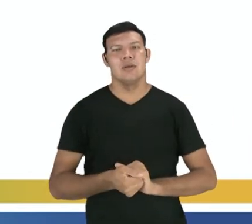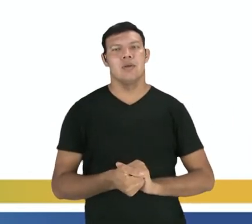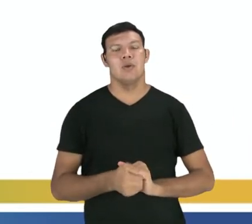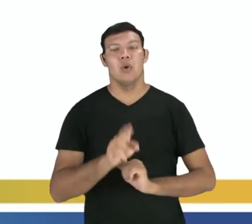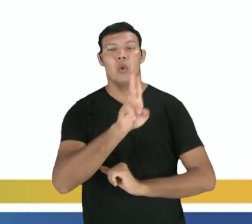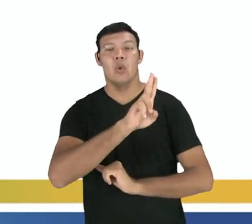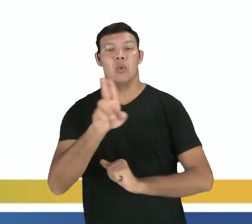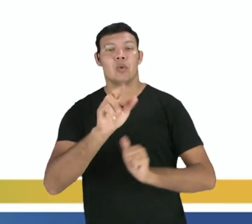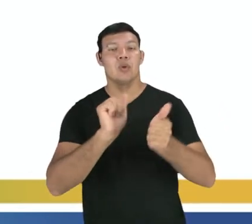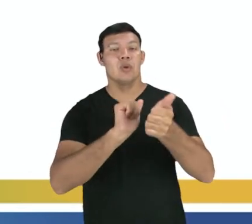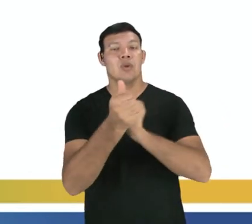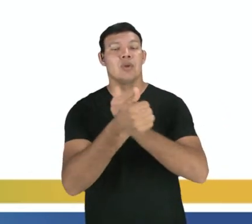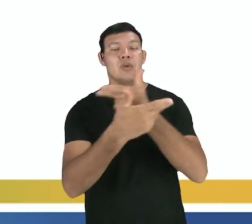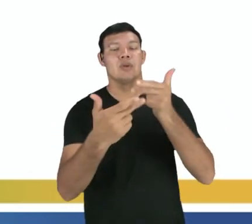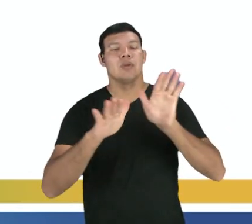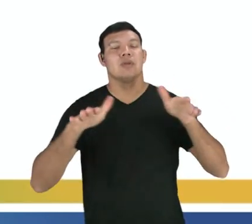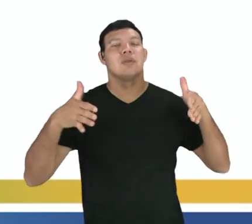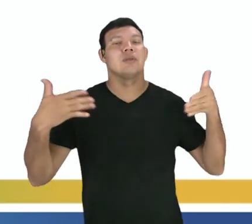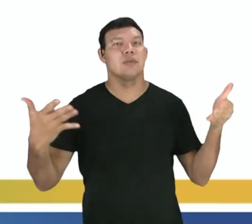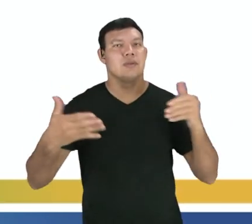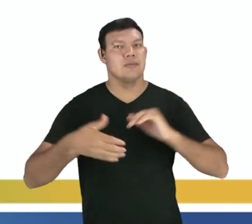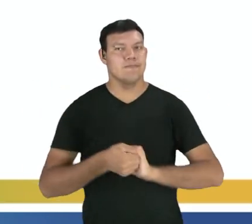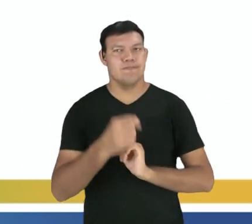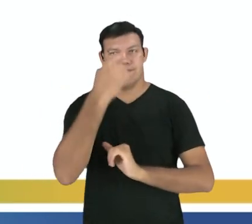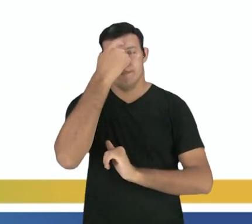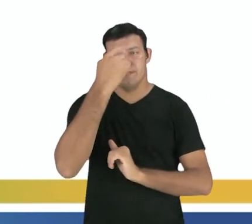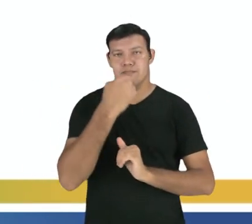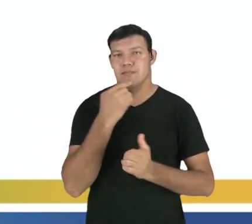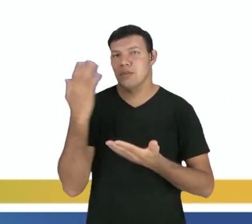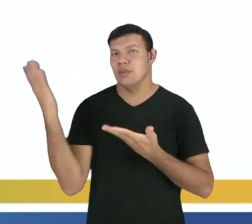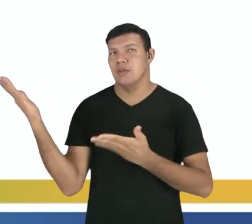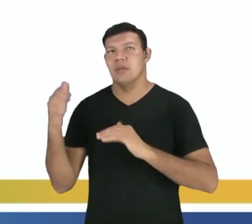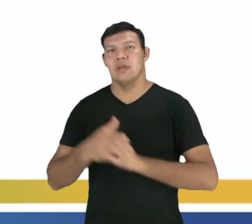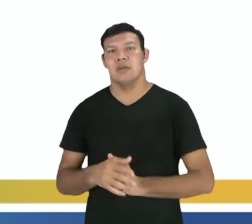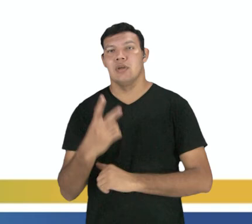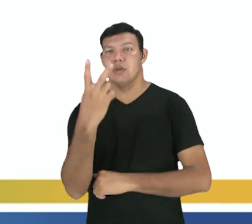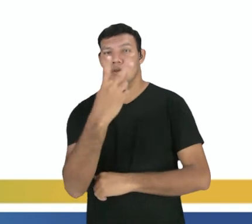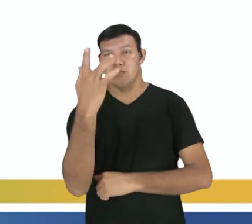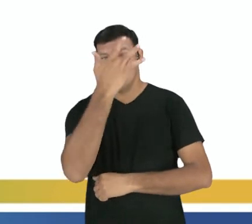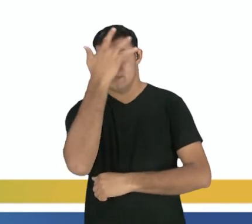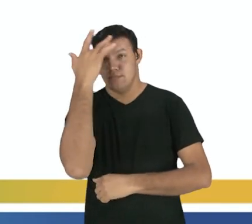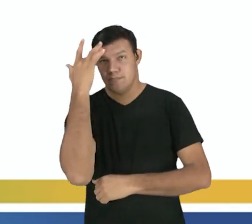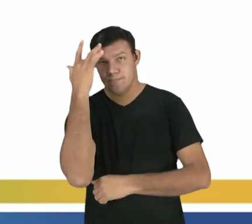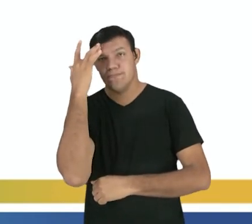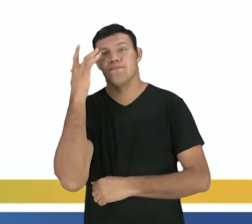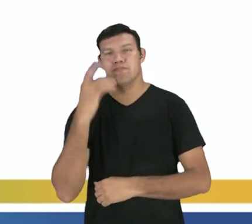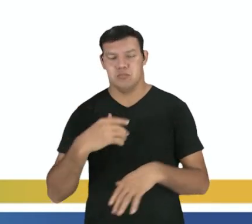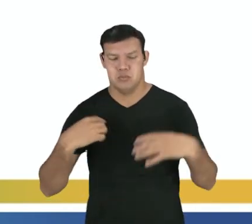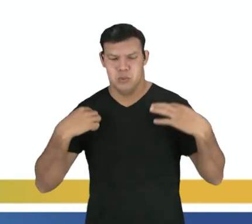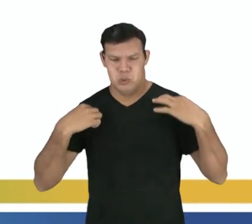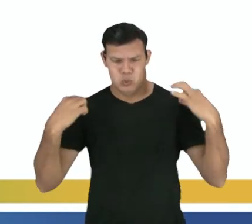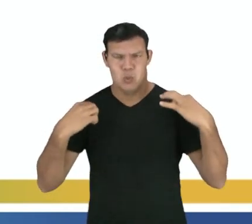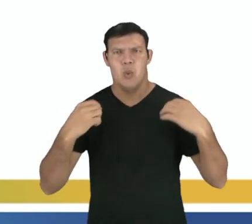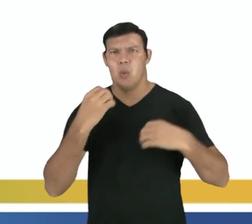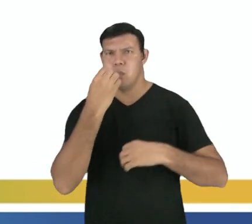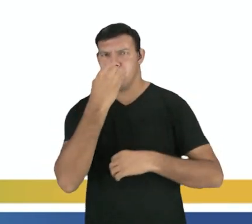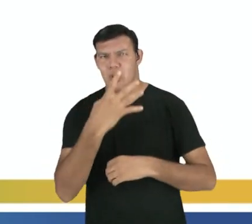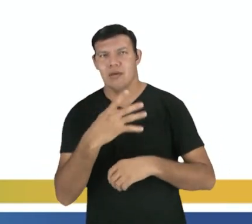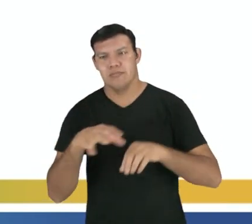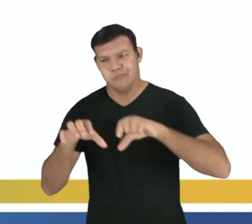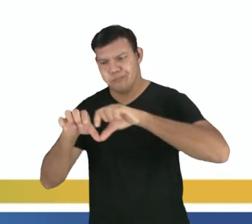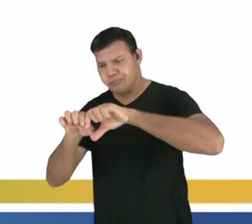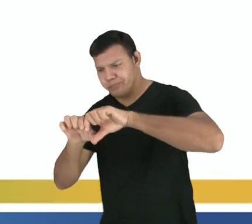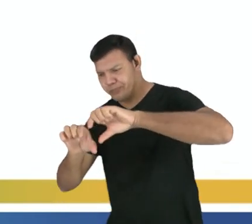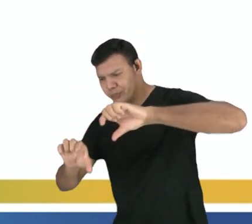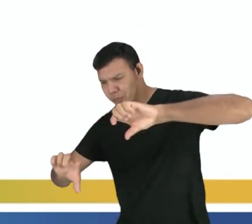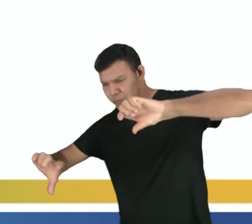é o esporte. E aí, nessa imagem, nós temos duas jogadoras bem equipadas e com esses